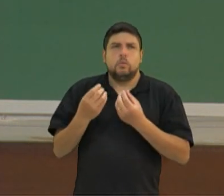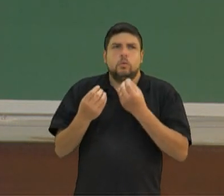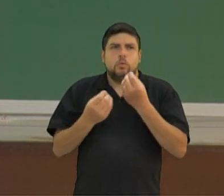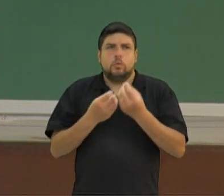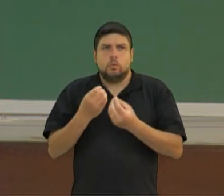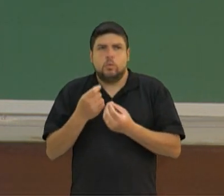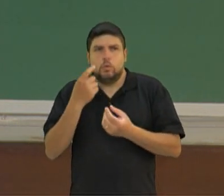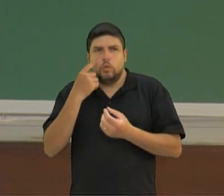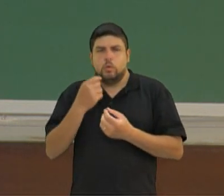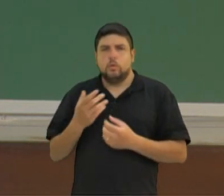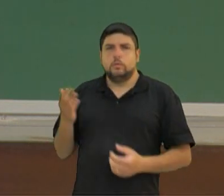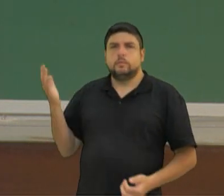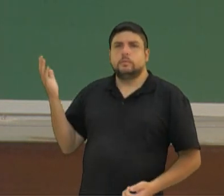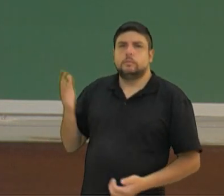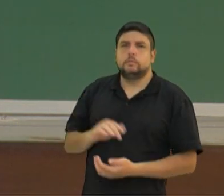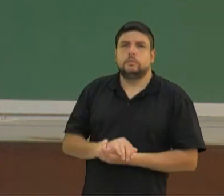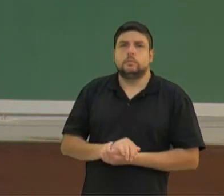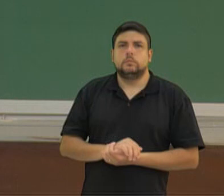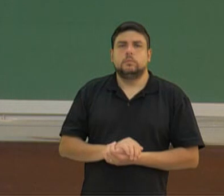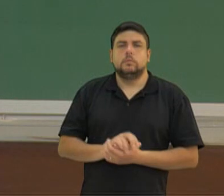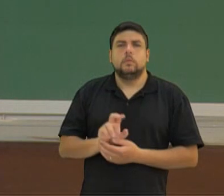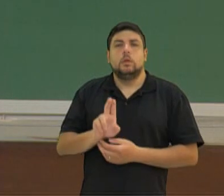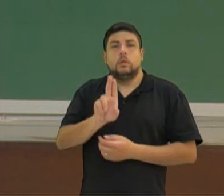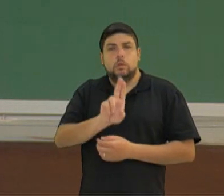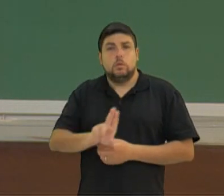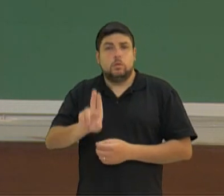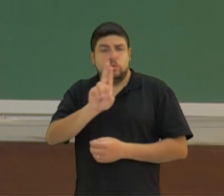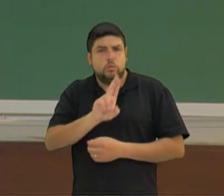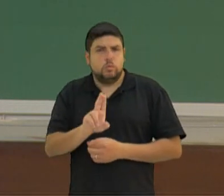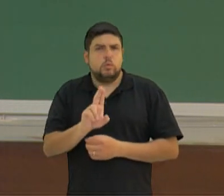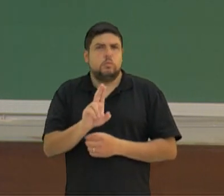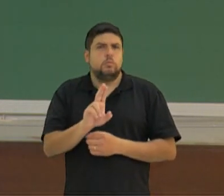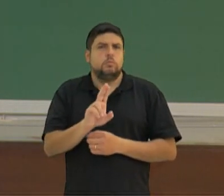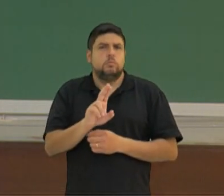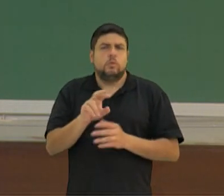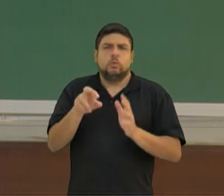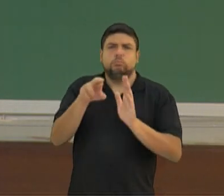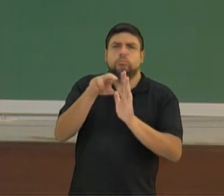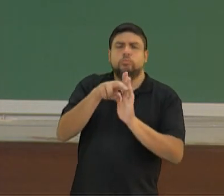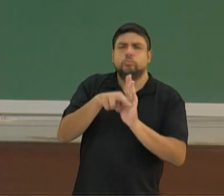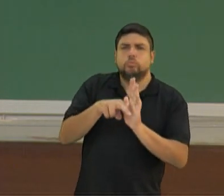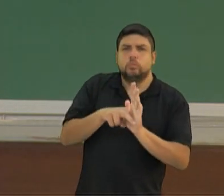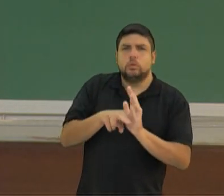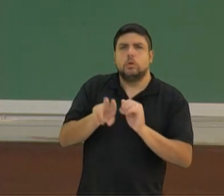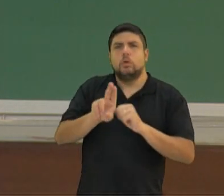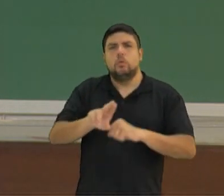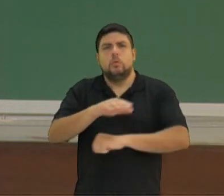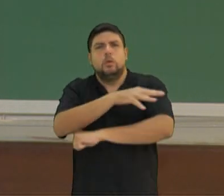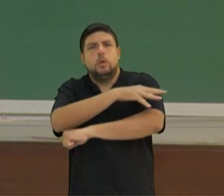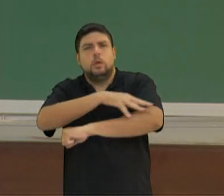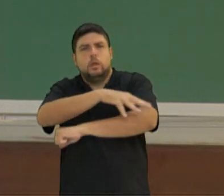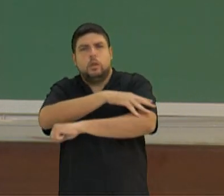pedras preciosas. Então, eles usavam nos seus rituais nas praças dos